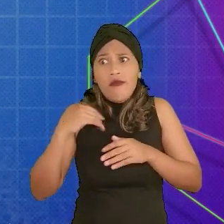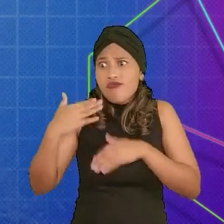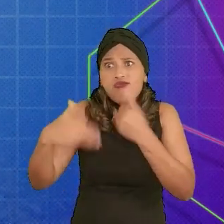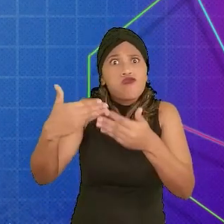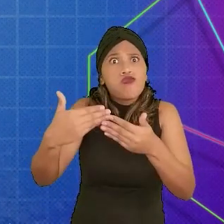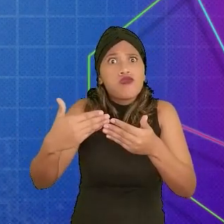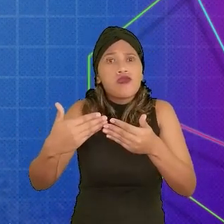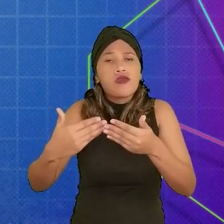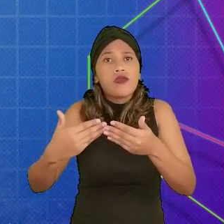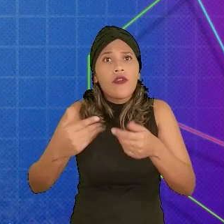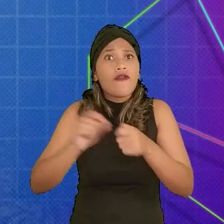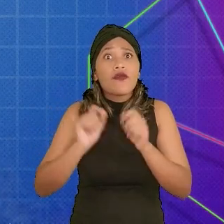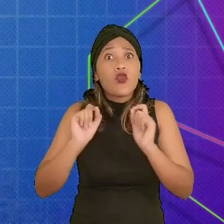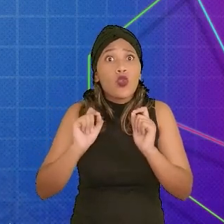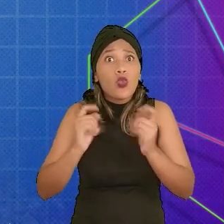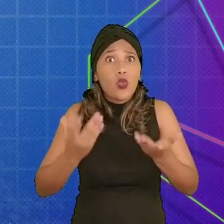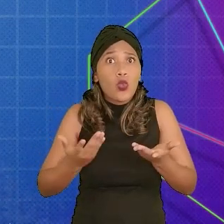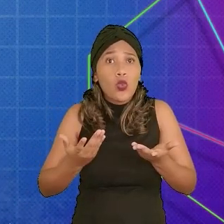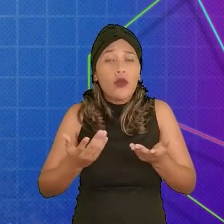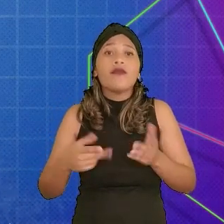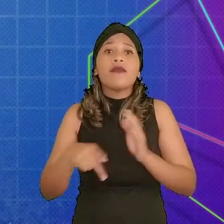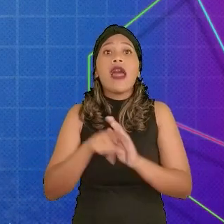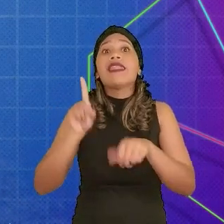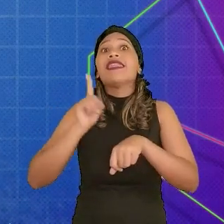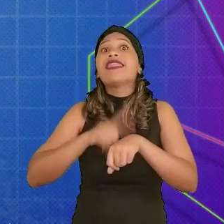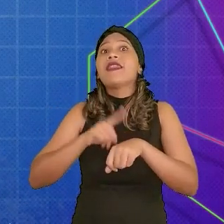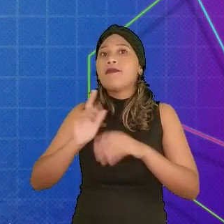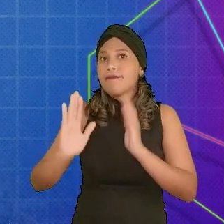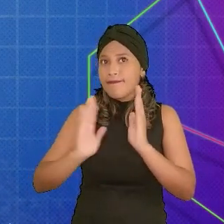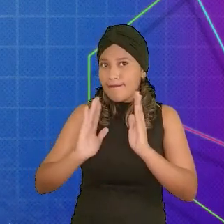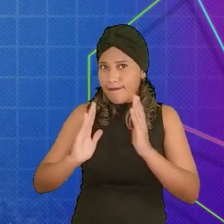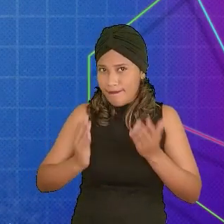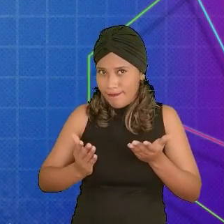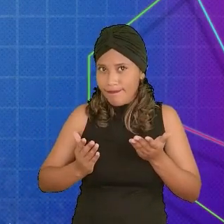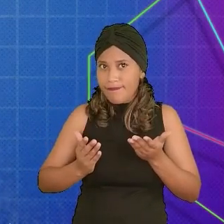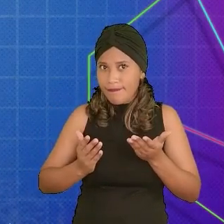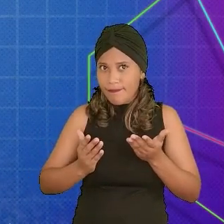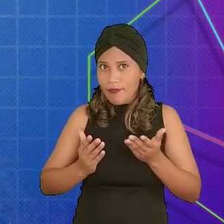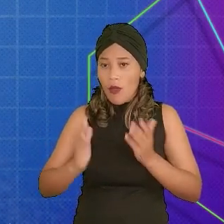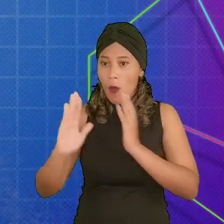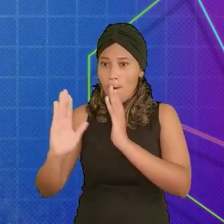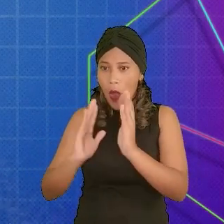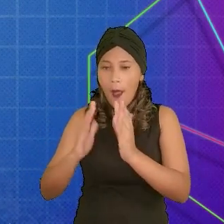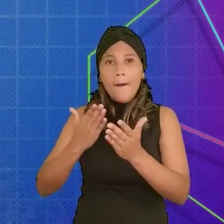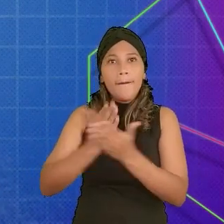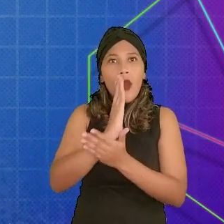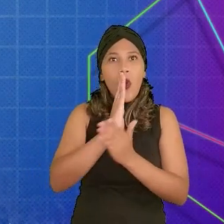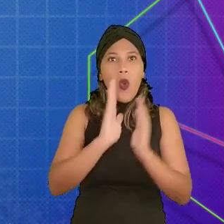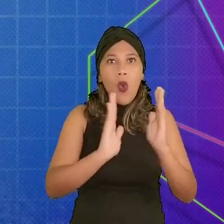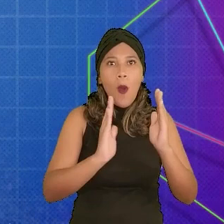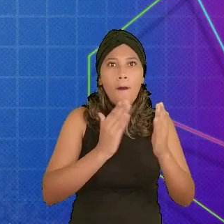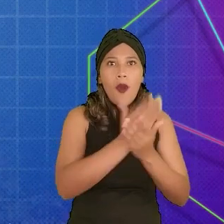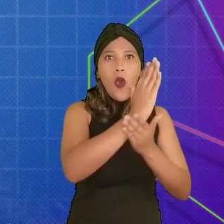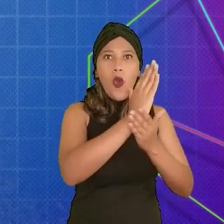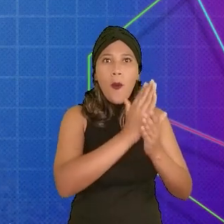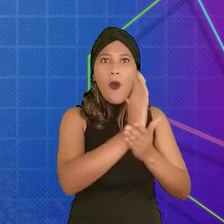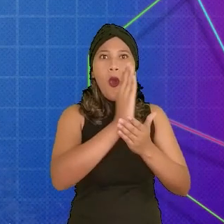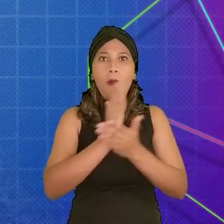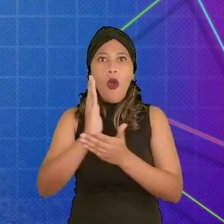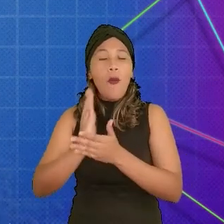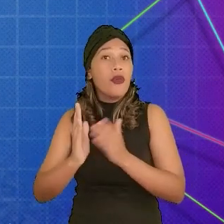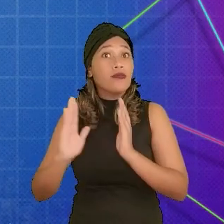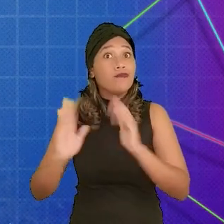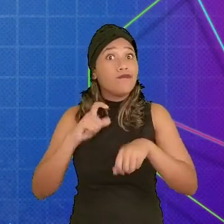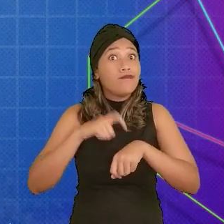Quais habilidades ele usa nesse nível? Tempo de jogo estimado para o nível. Em quanto tempo o jogador pode passar dessa fase? Esquema